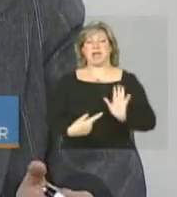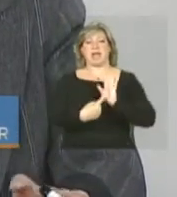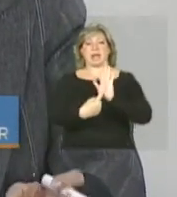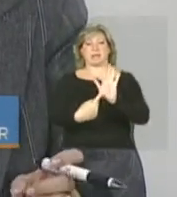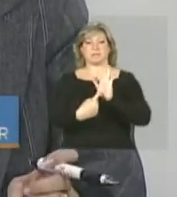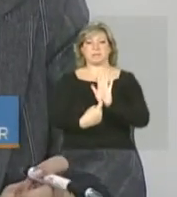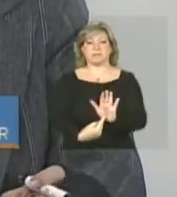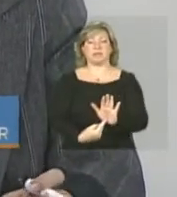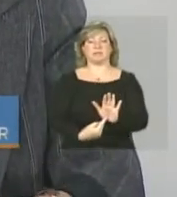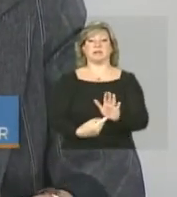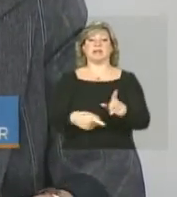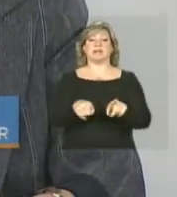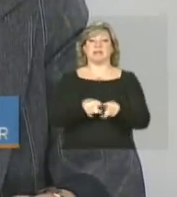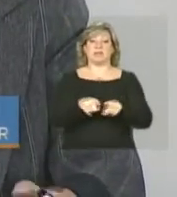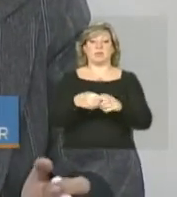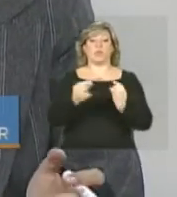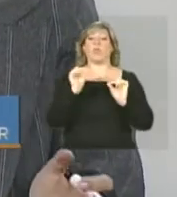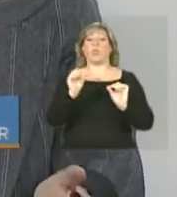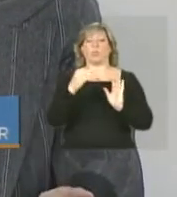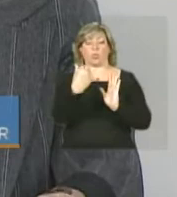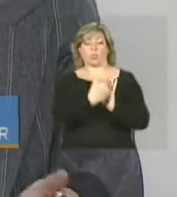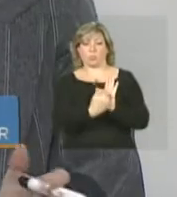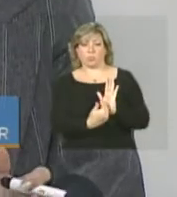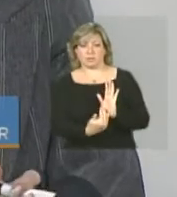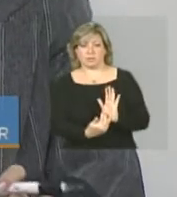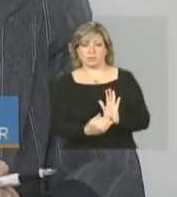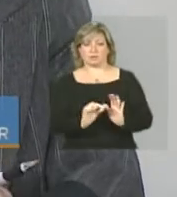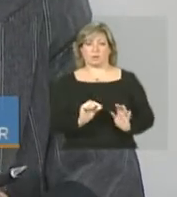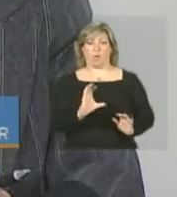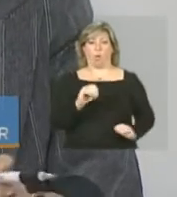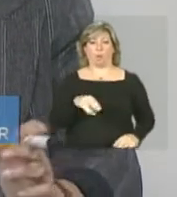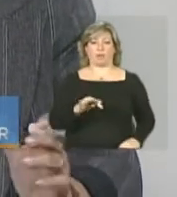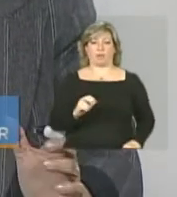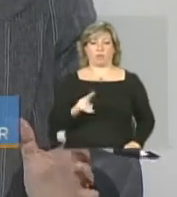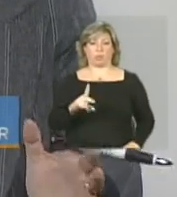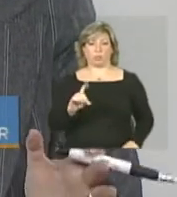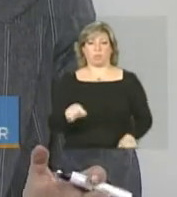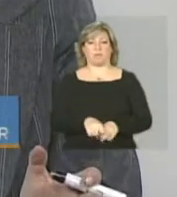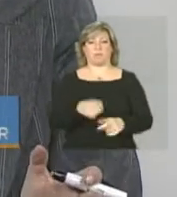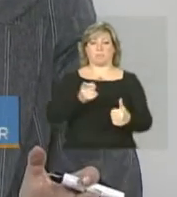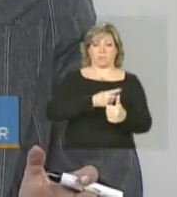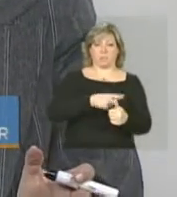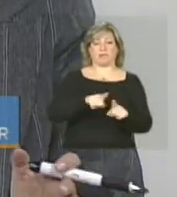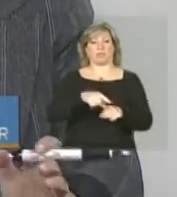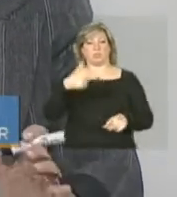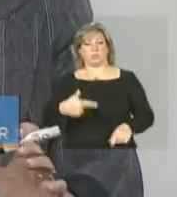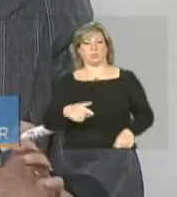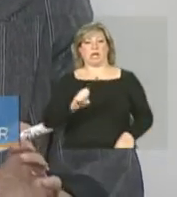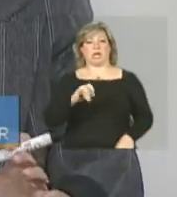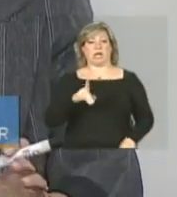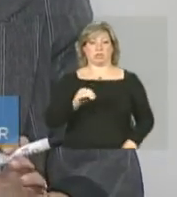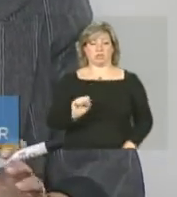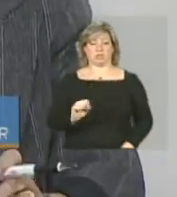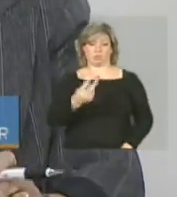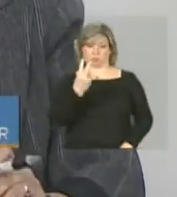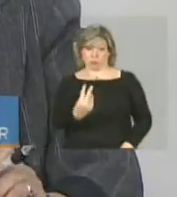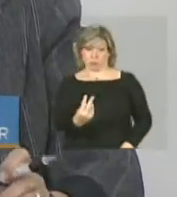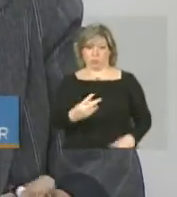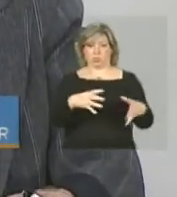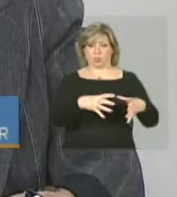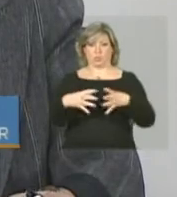apresentação, tanto dos conteúdos do primeiro eixo, como do segundo e do terceiro. Serão dois painéis. Ah. O primeiro,